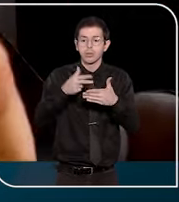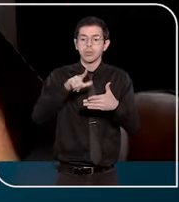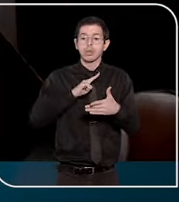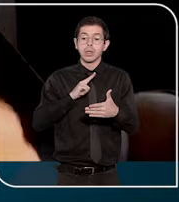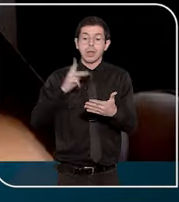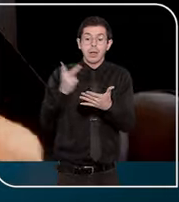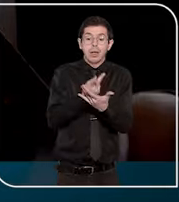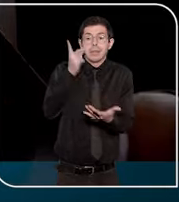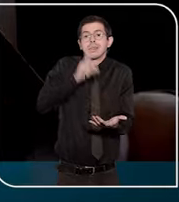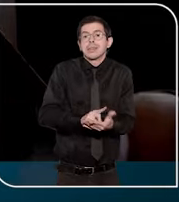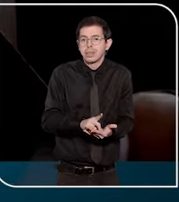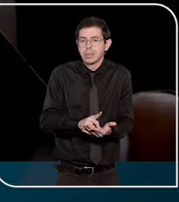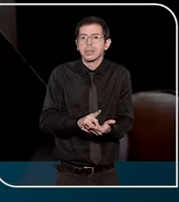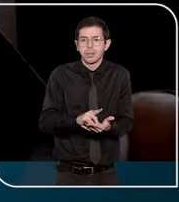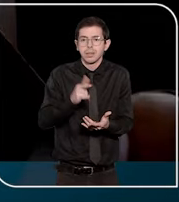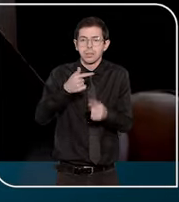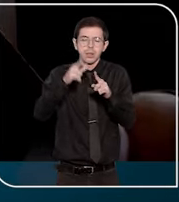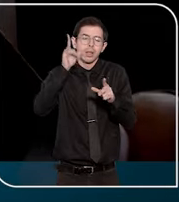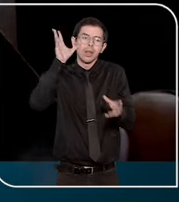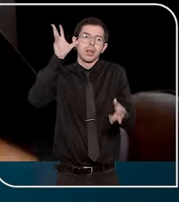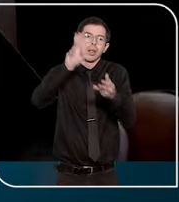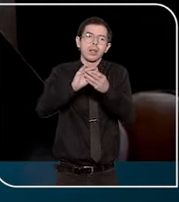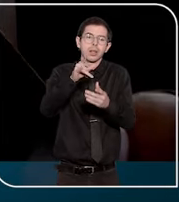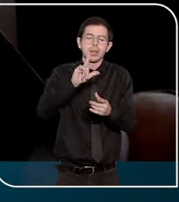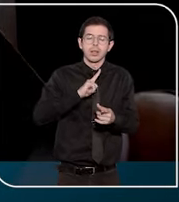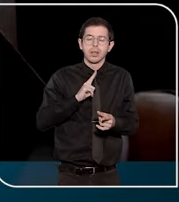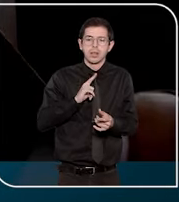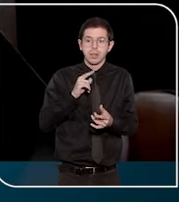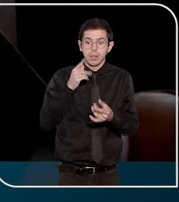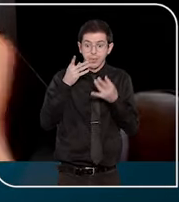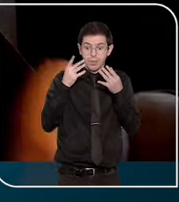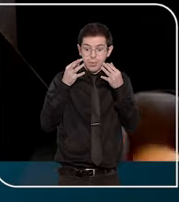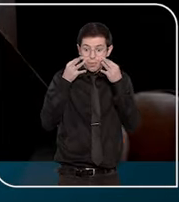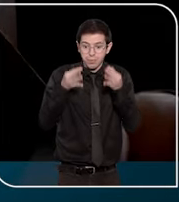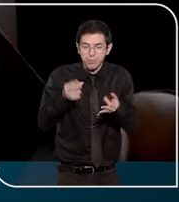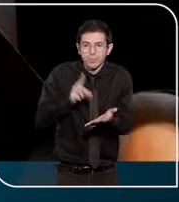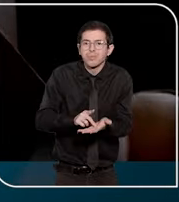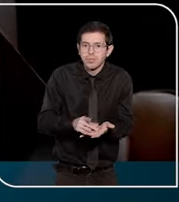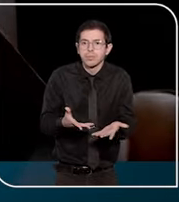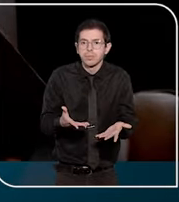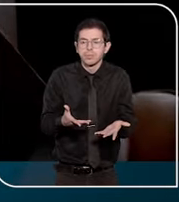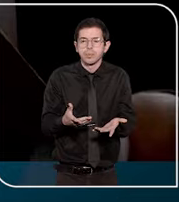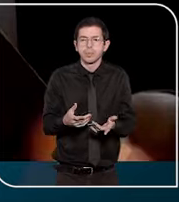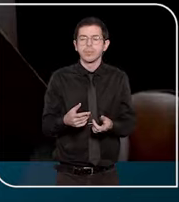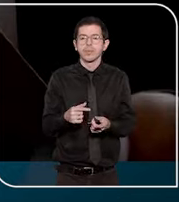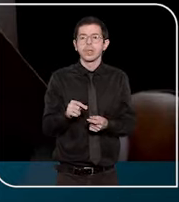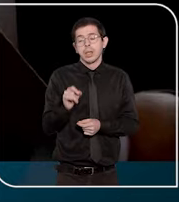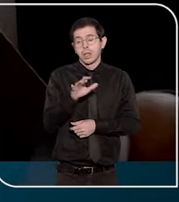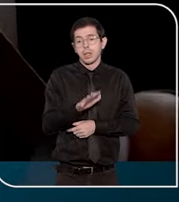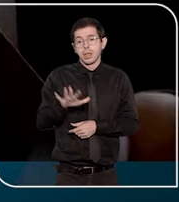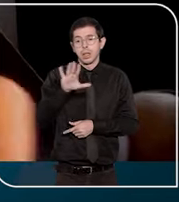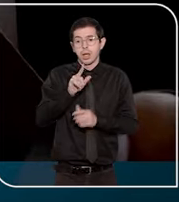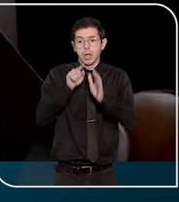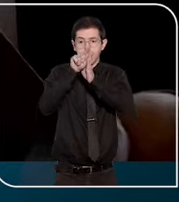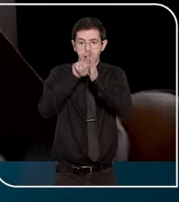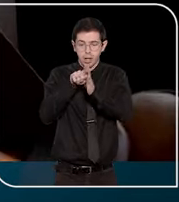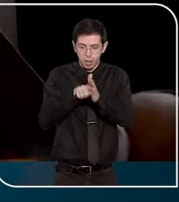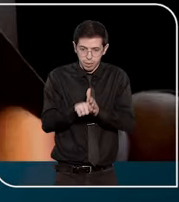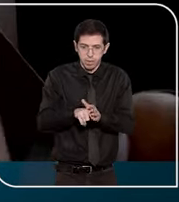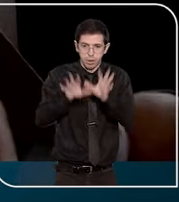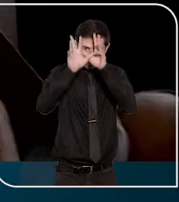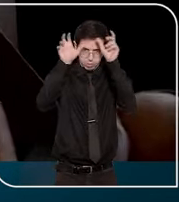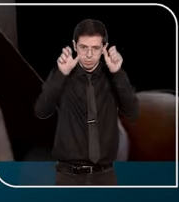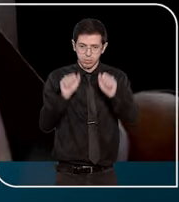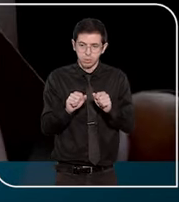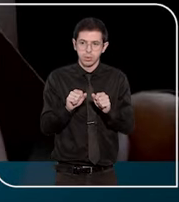chega a ser existência, não, mas para vocês entenderem a ênfase aqui. Confirmado. Em geral, há variação de tribunal para tribunal, mas em geral,